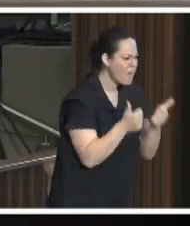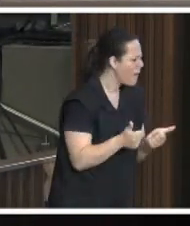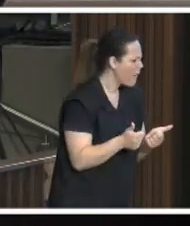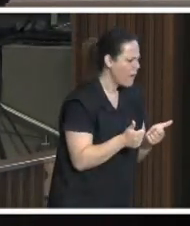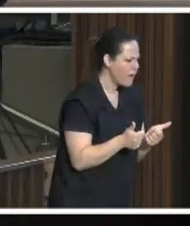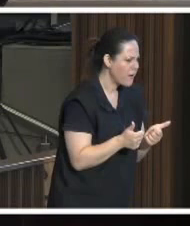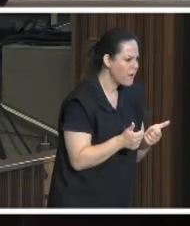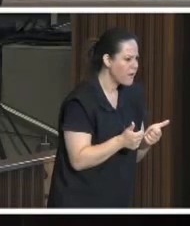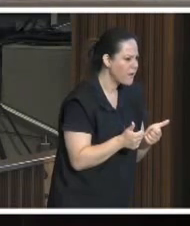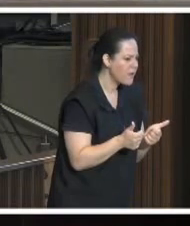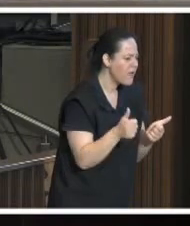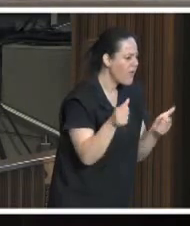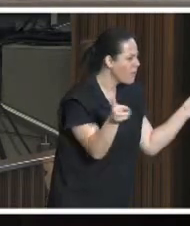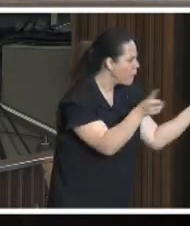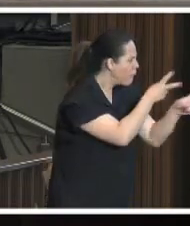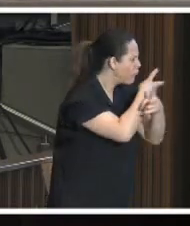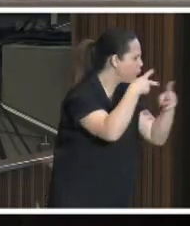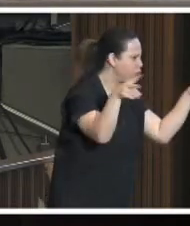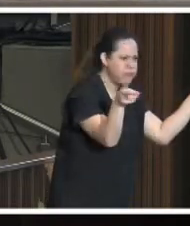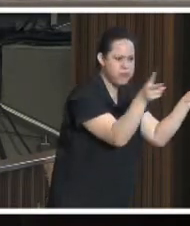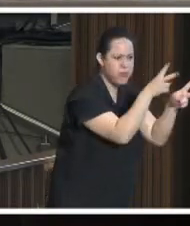e passa o temporal.